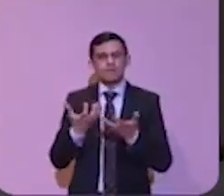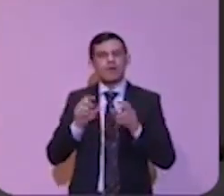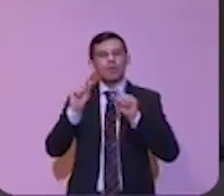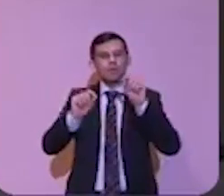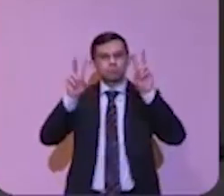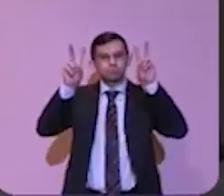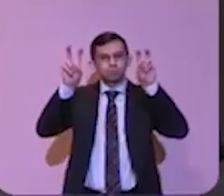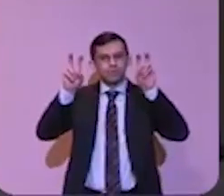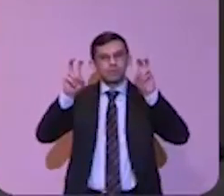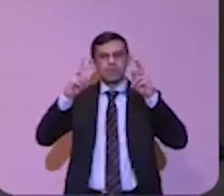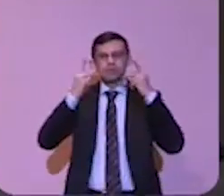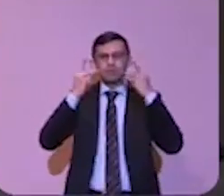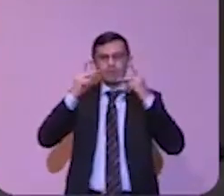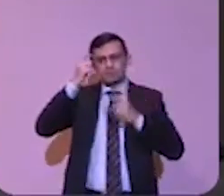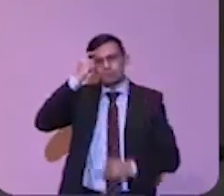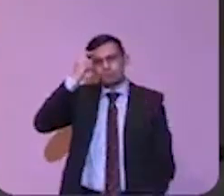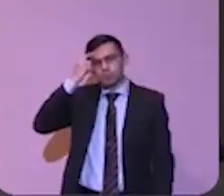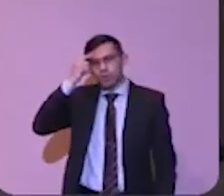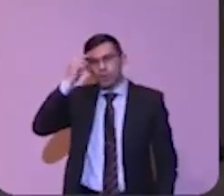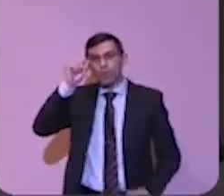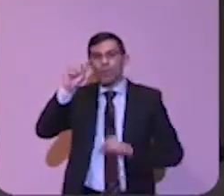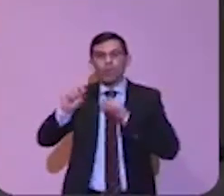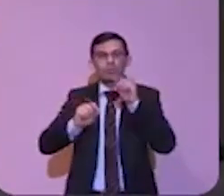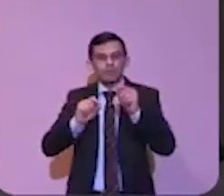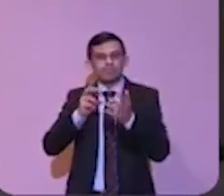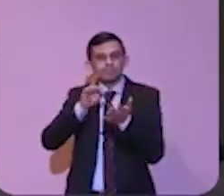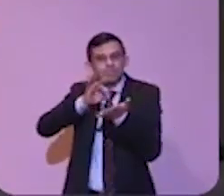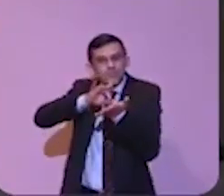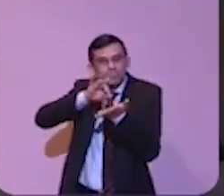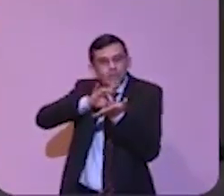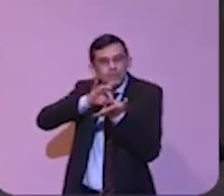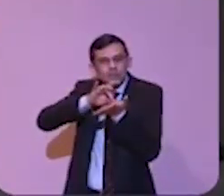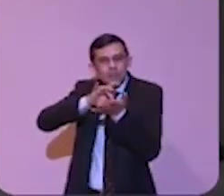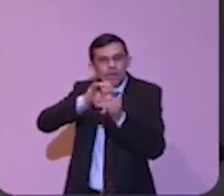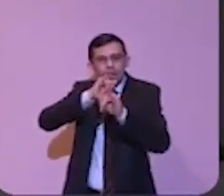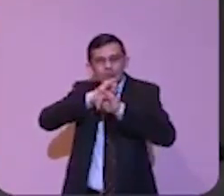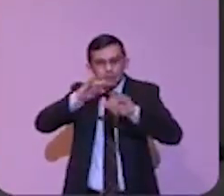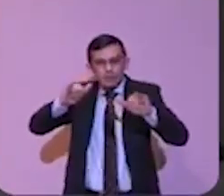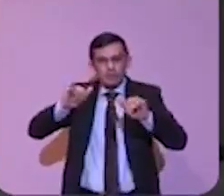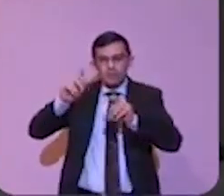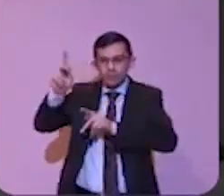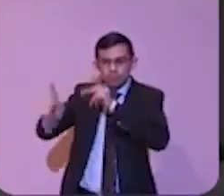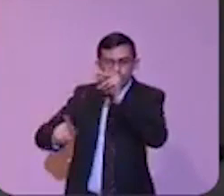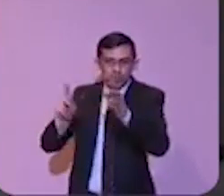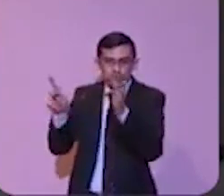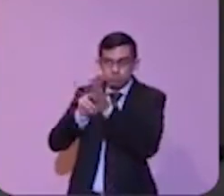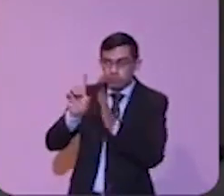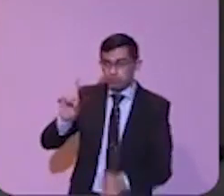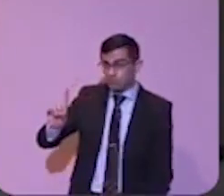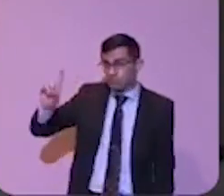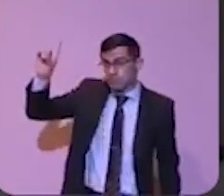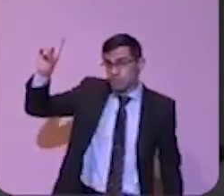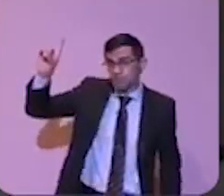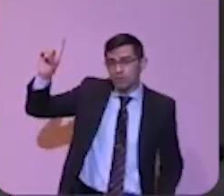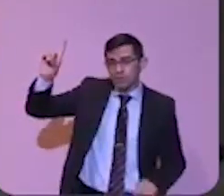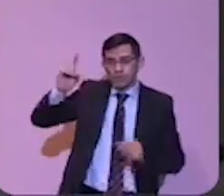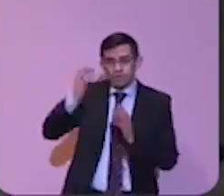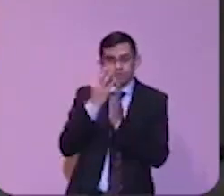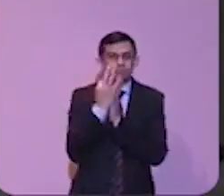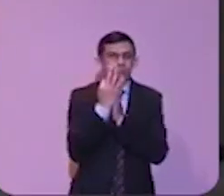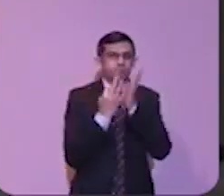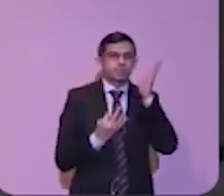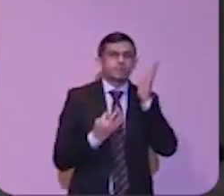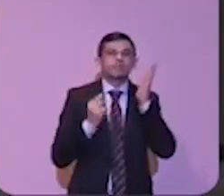essa reflexão: a mensagem, uma mensagem para o povo de Deus. Esse